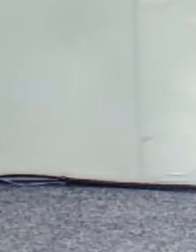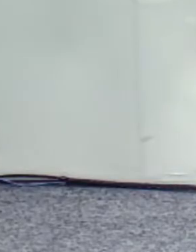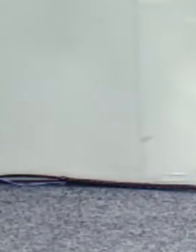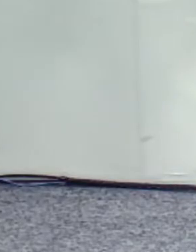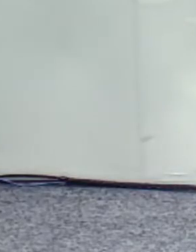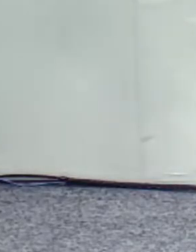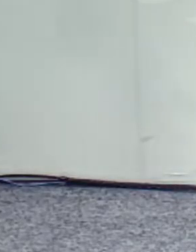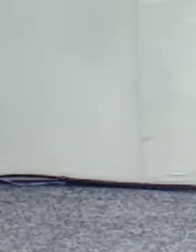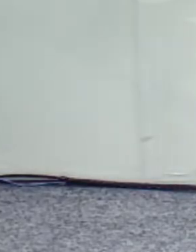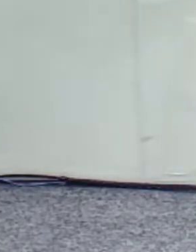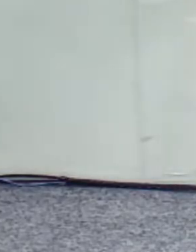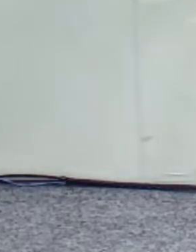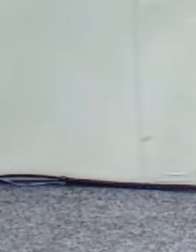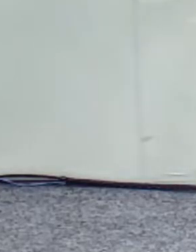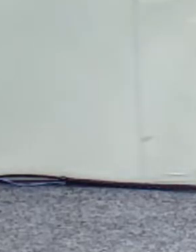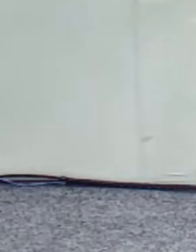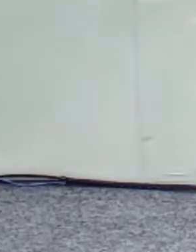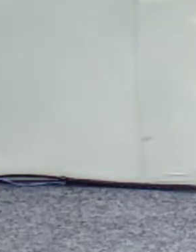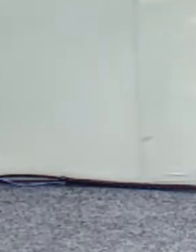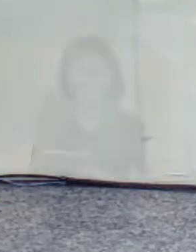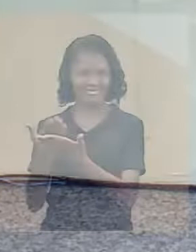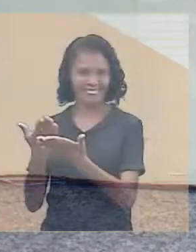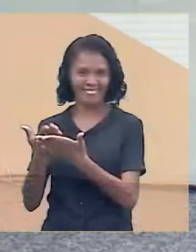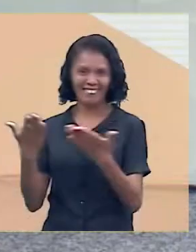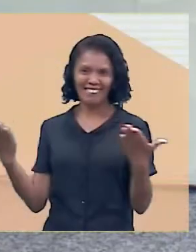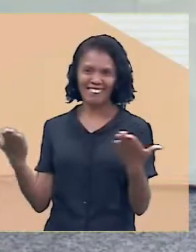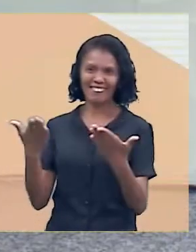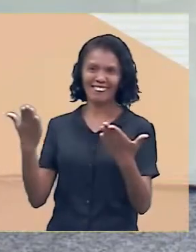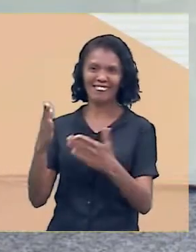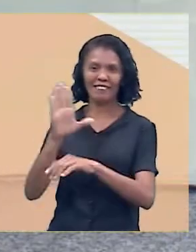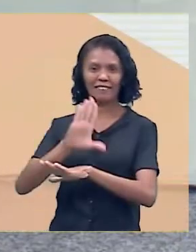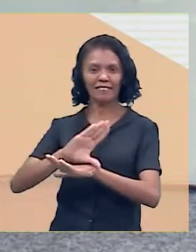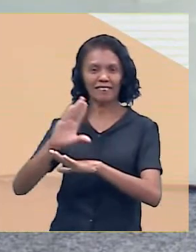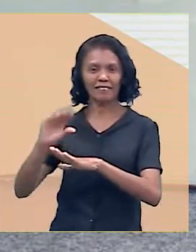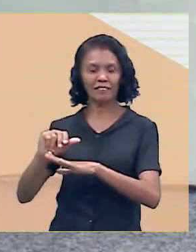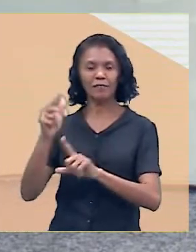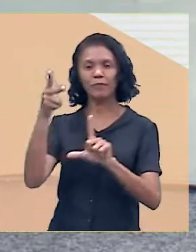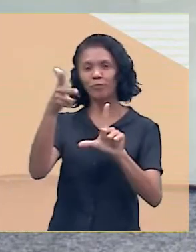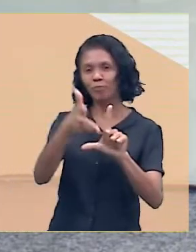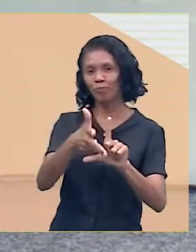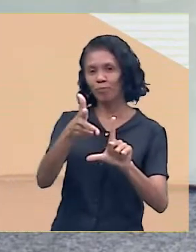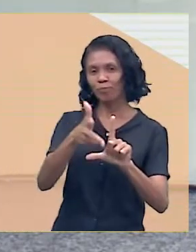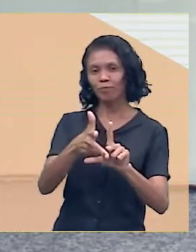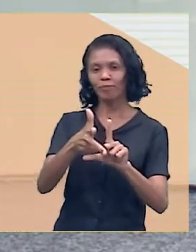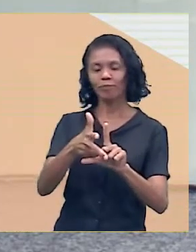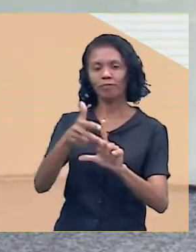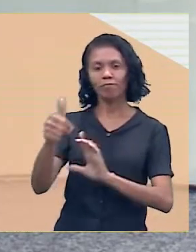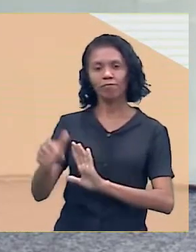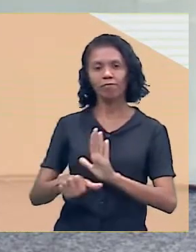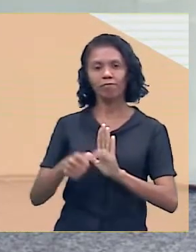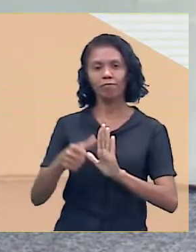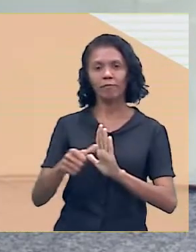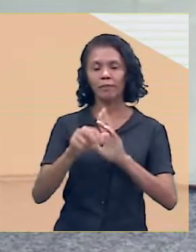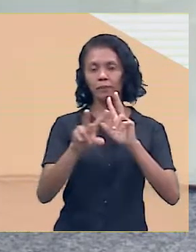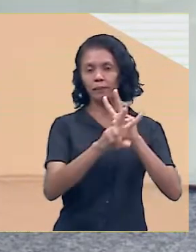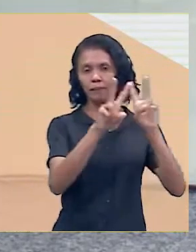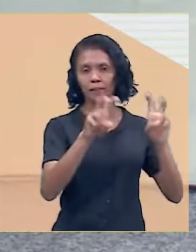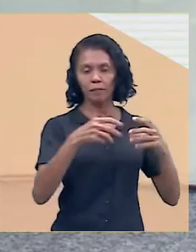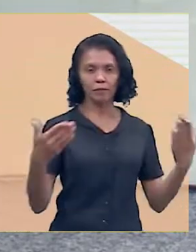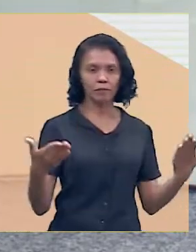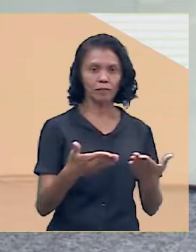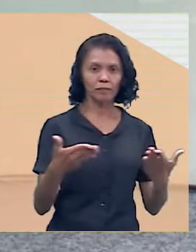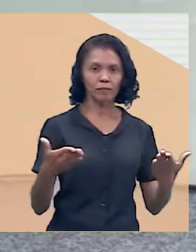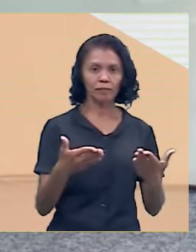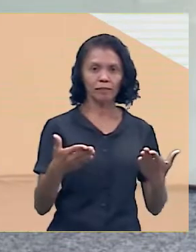Oi galerinha que está assistindo aqui a gente da Seduc nossas lives galera primeiro assunto de